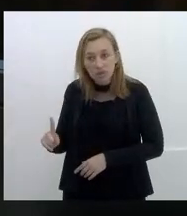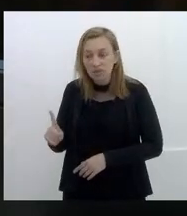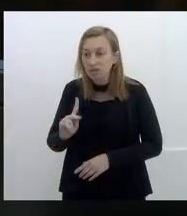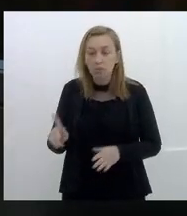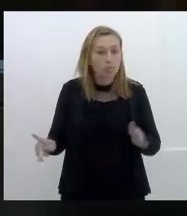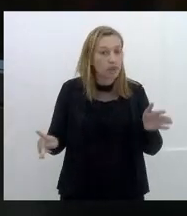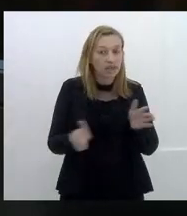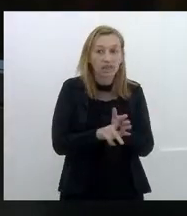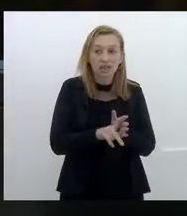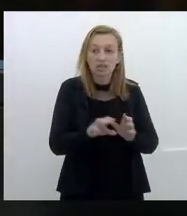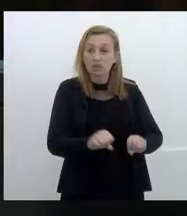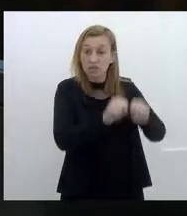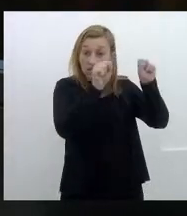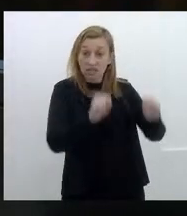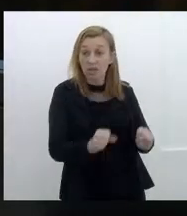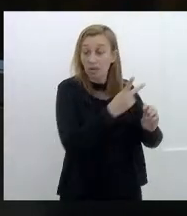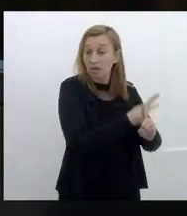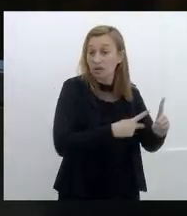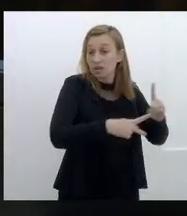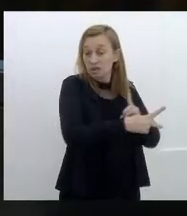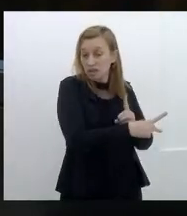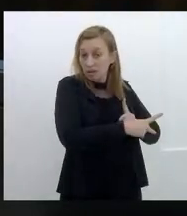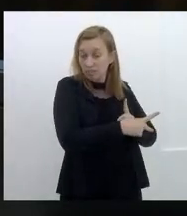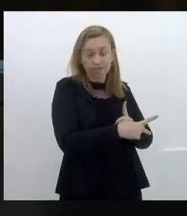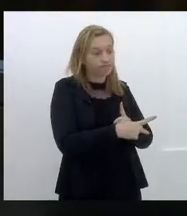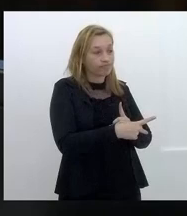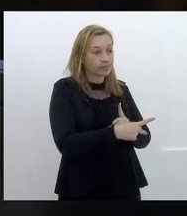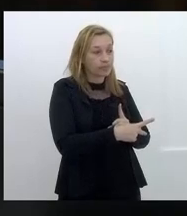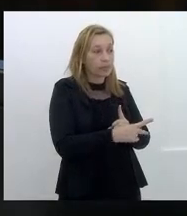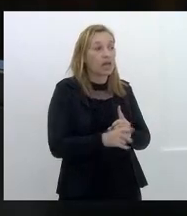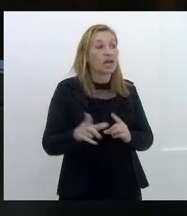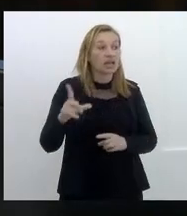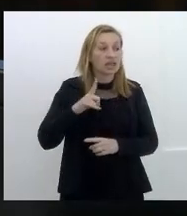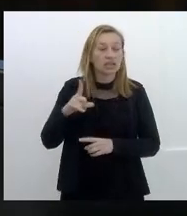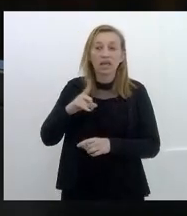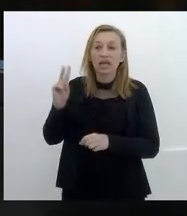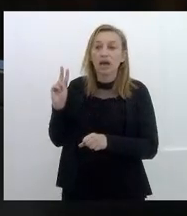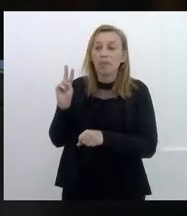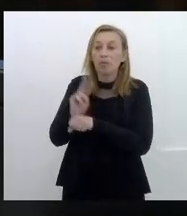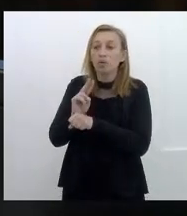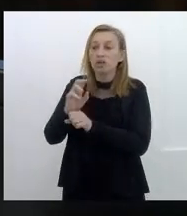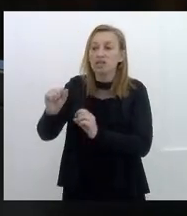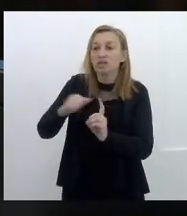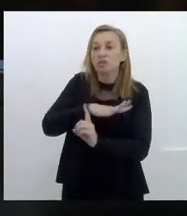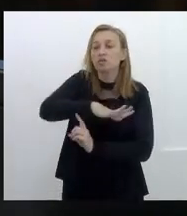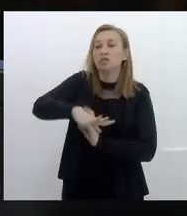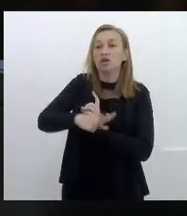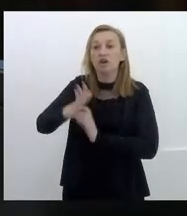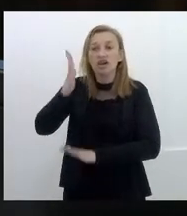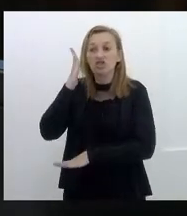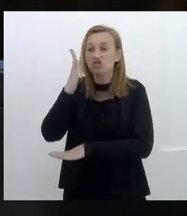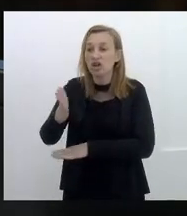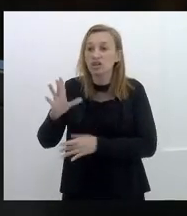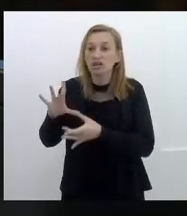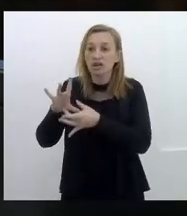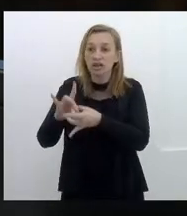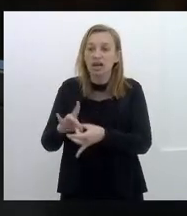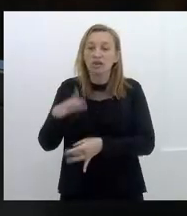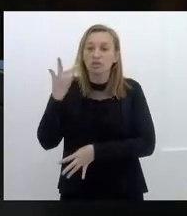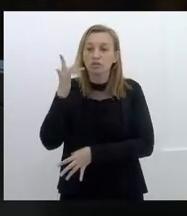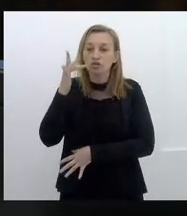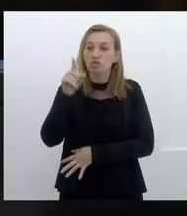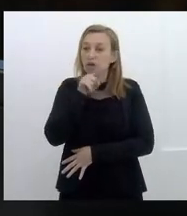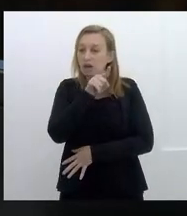fazem mais parte do sistema Previdenciário do Estado eles têm a proteção social é diretamente ligado com o